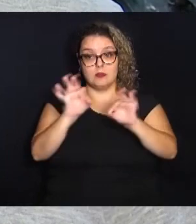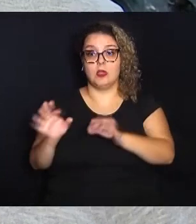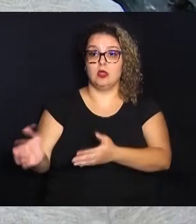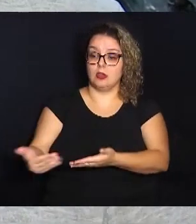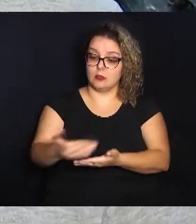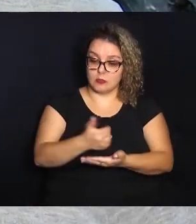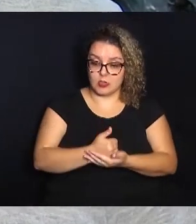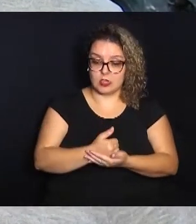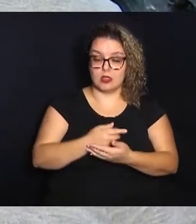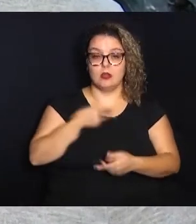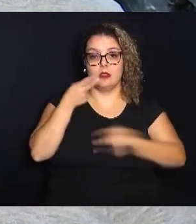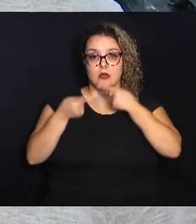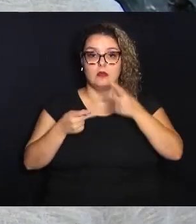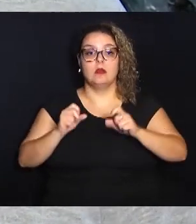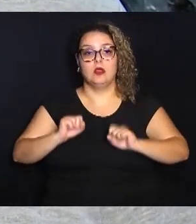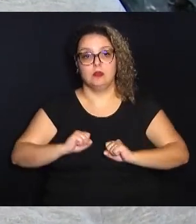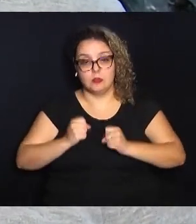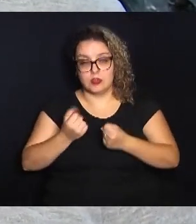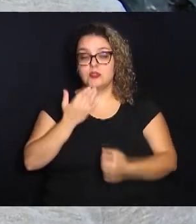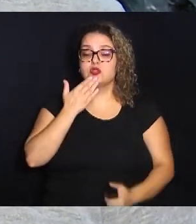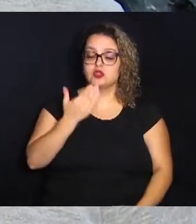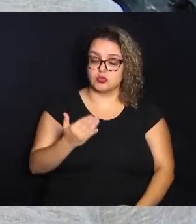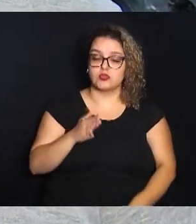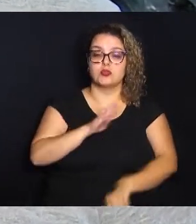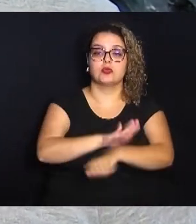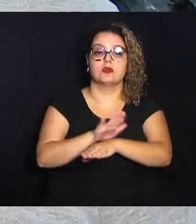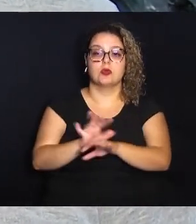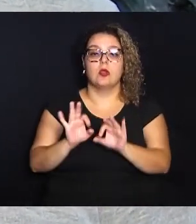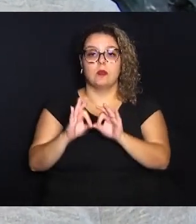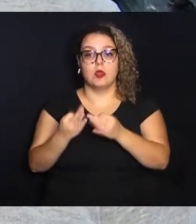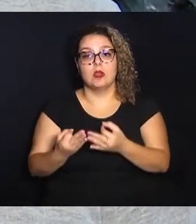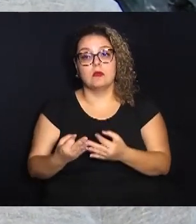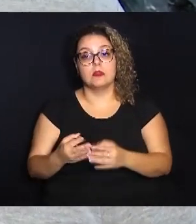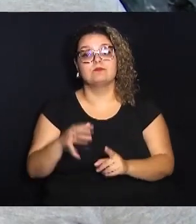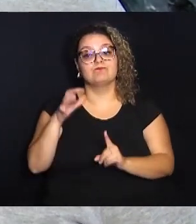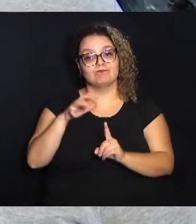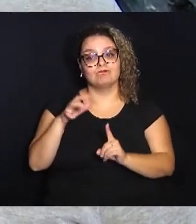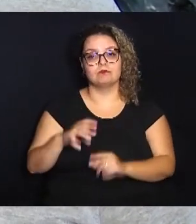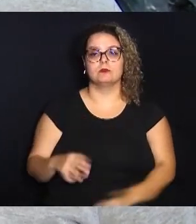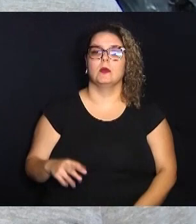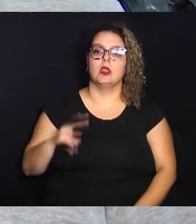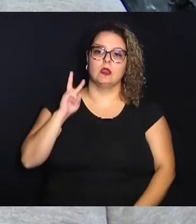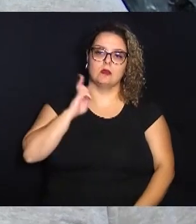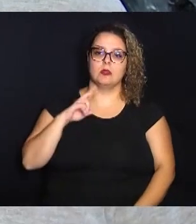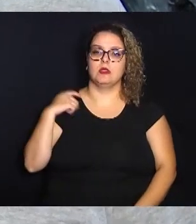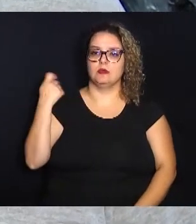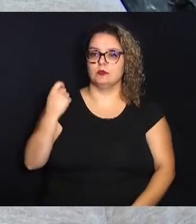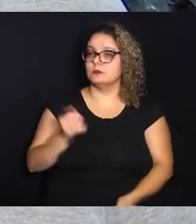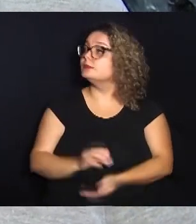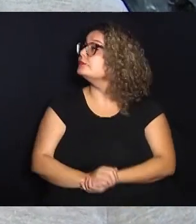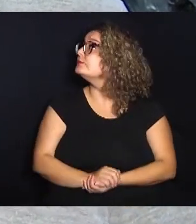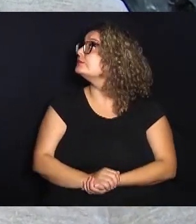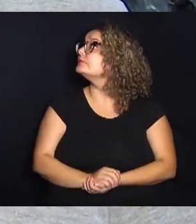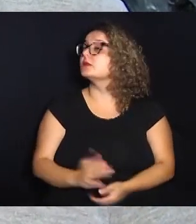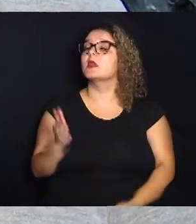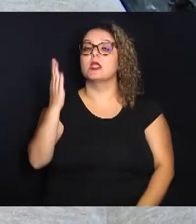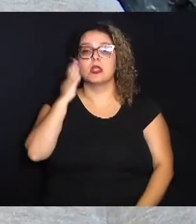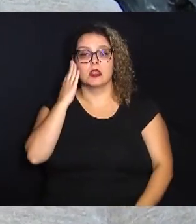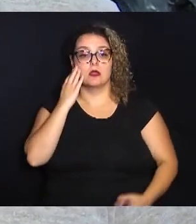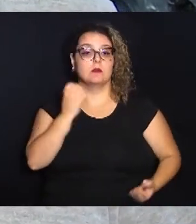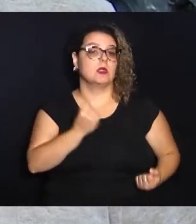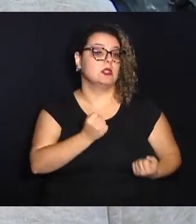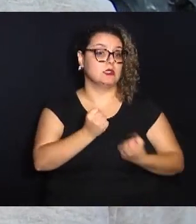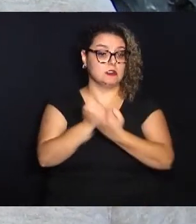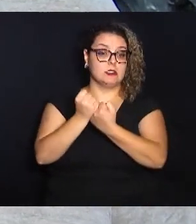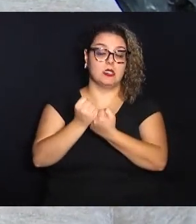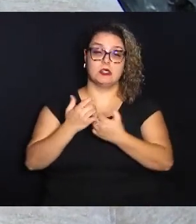arrecadações e reforça o pedido de ajuda para as famílias afetadas pelas chuvas saber que esse suporte né essa